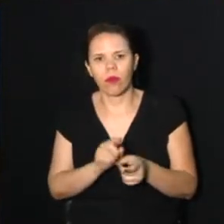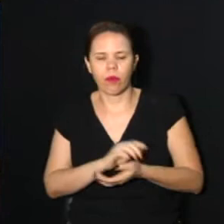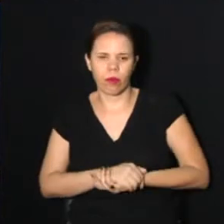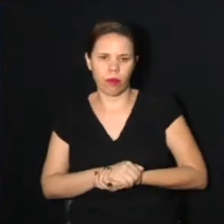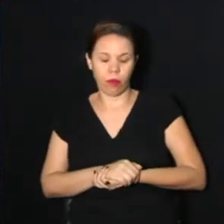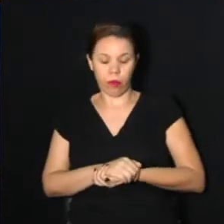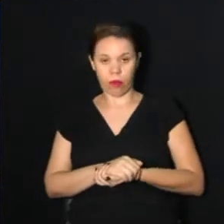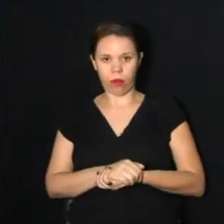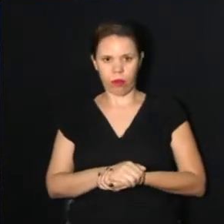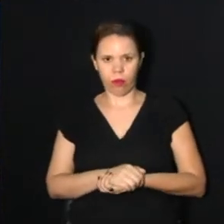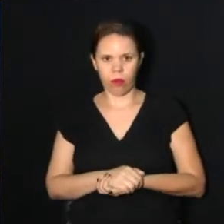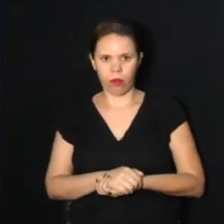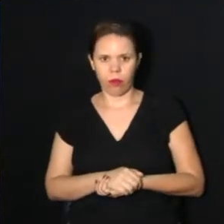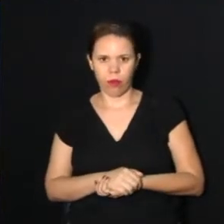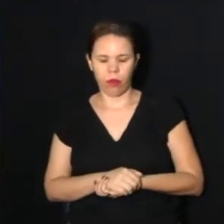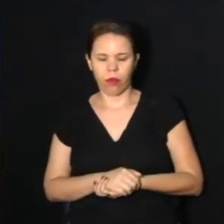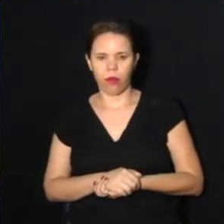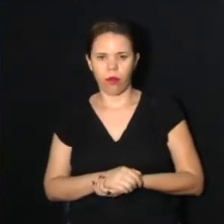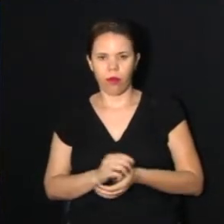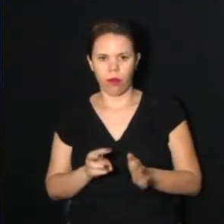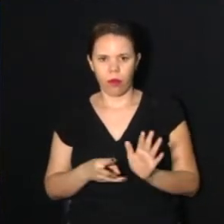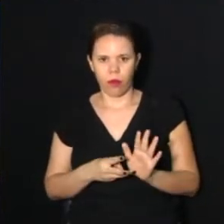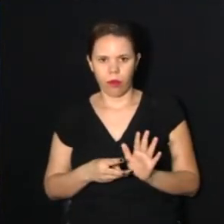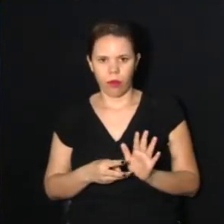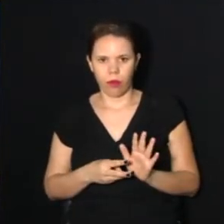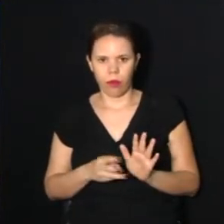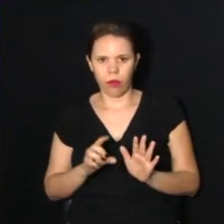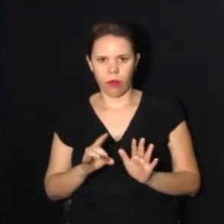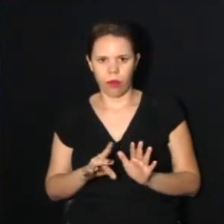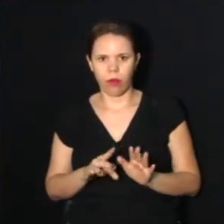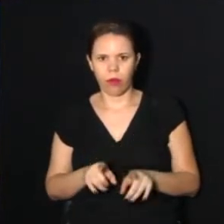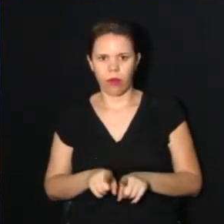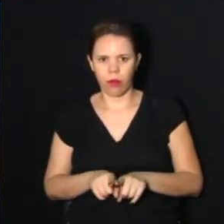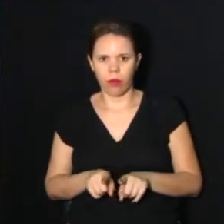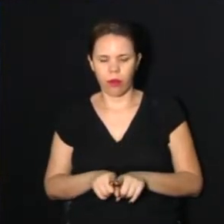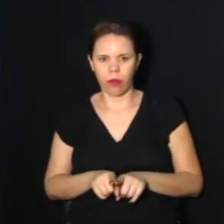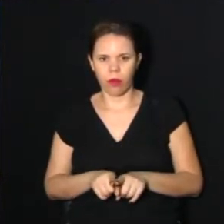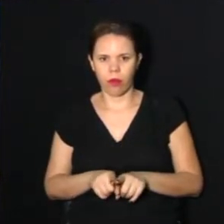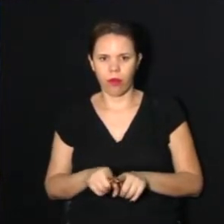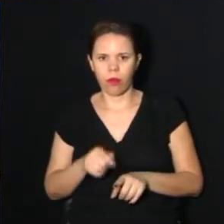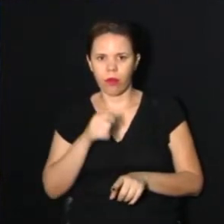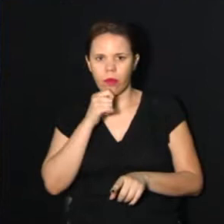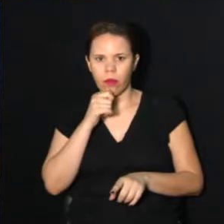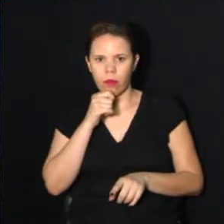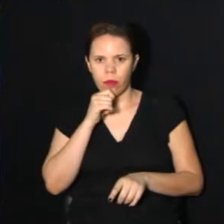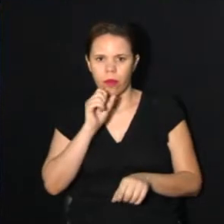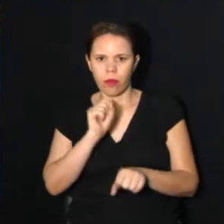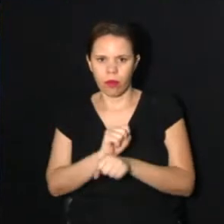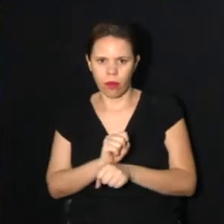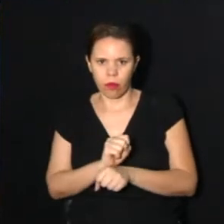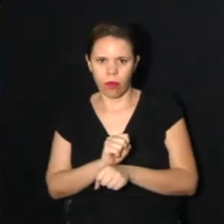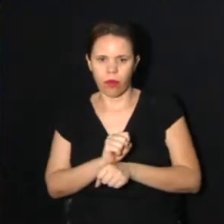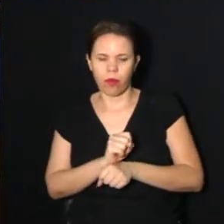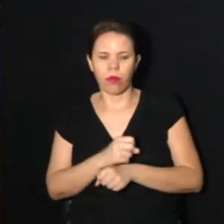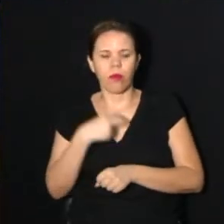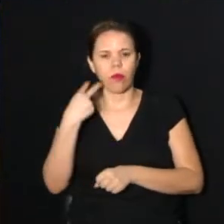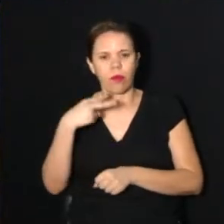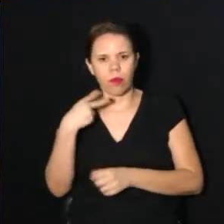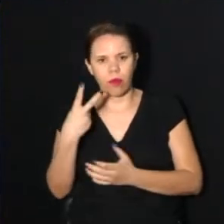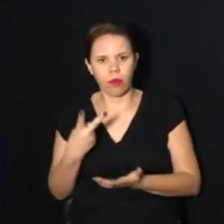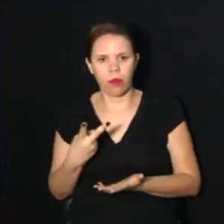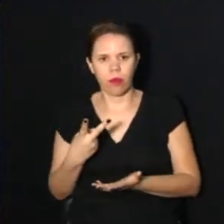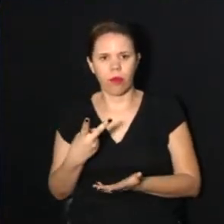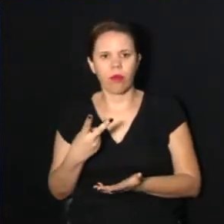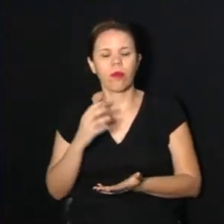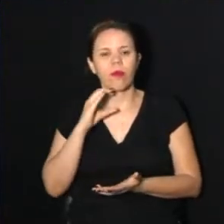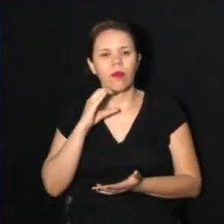um minutinho, senhor presidente. É o item 3, item né? Item 3. Tá. Eu vou me abster dessa, por gentileza. Pois é. Vereador Carlão do